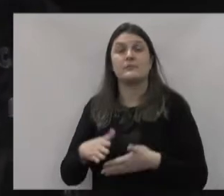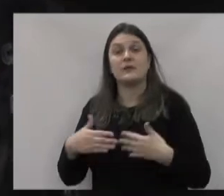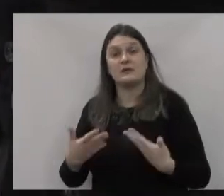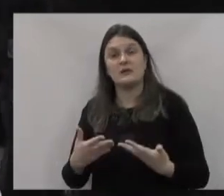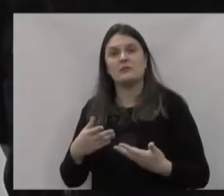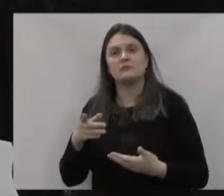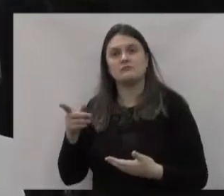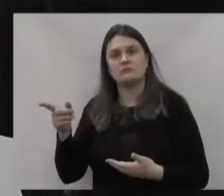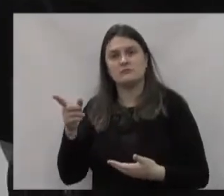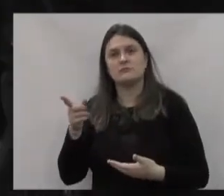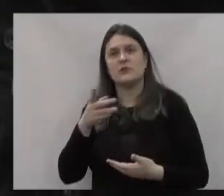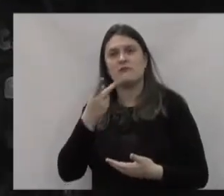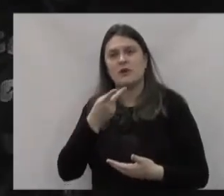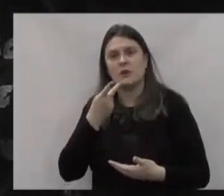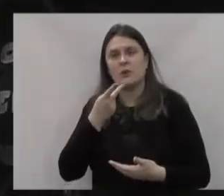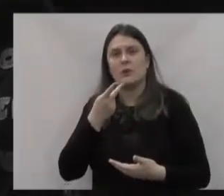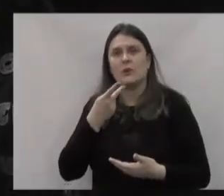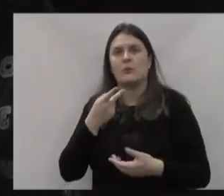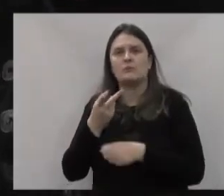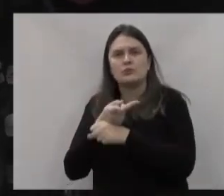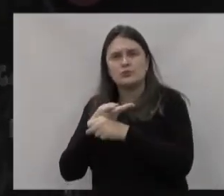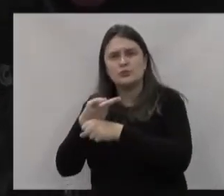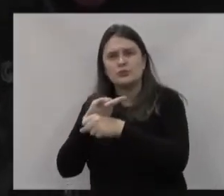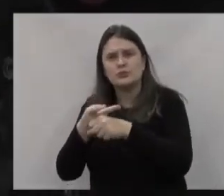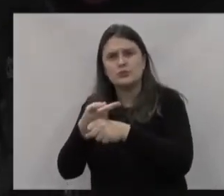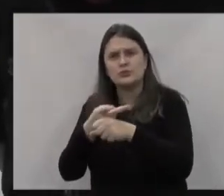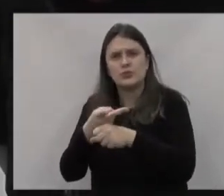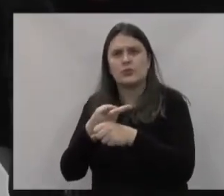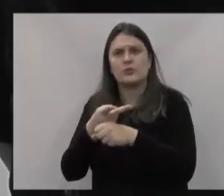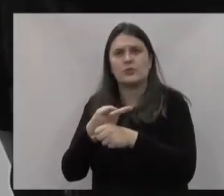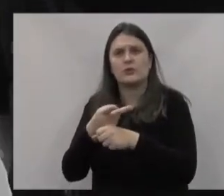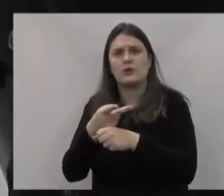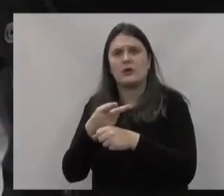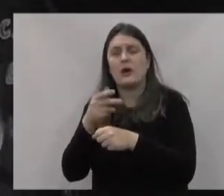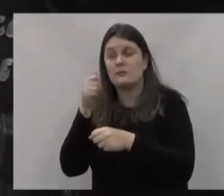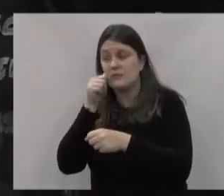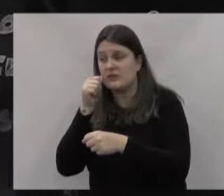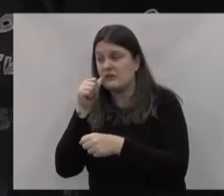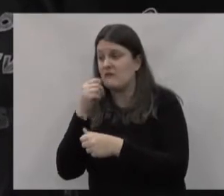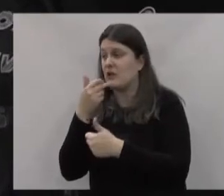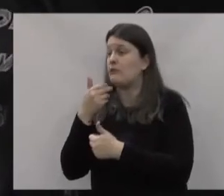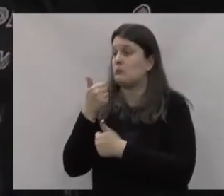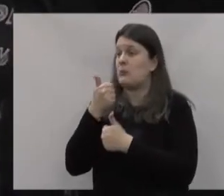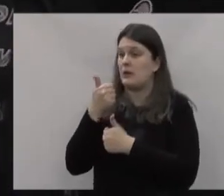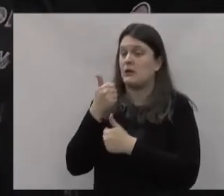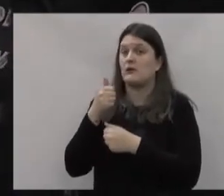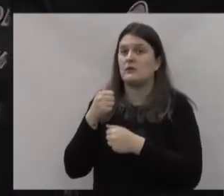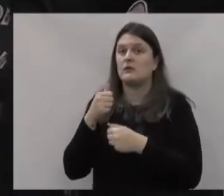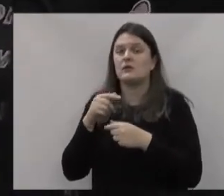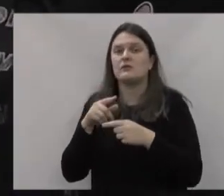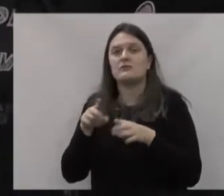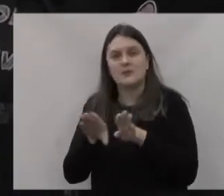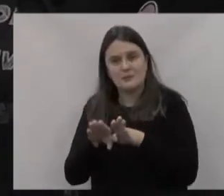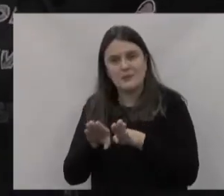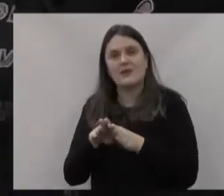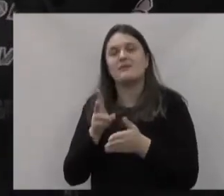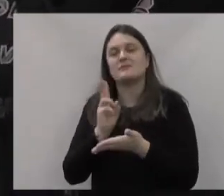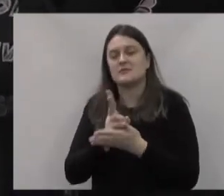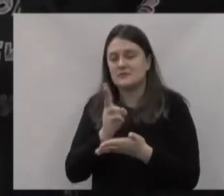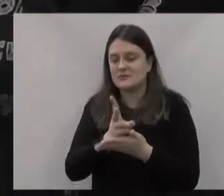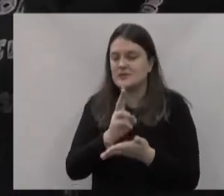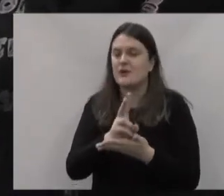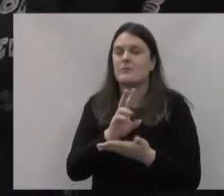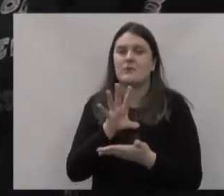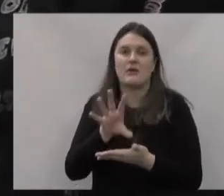Então, o senhor falou que procurou, ela disse que estava tudo bem, né? Então, essa é outra coisa que a gente sempre bate na